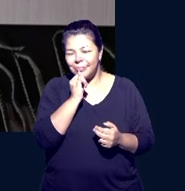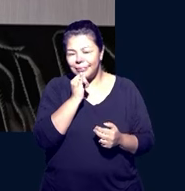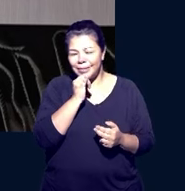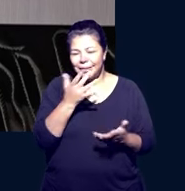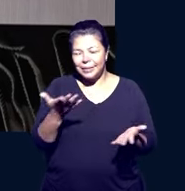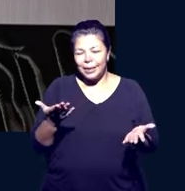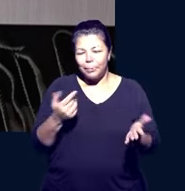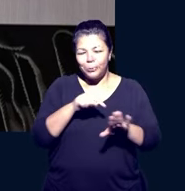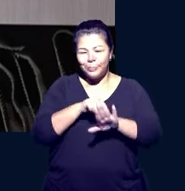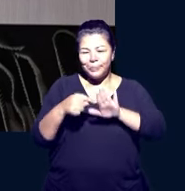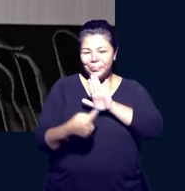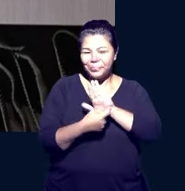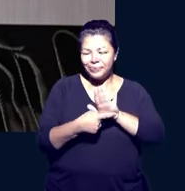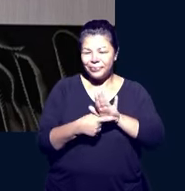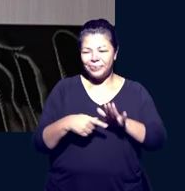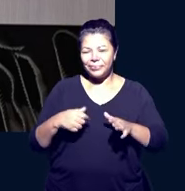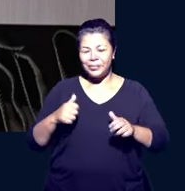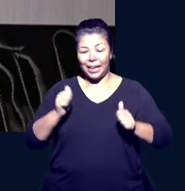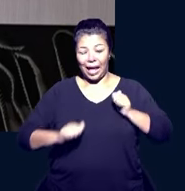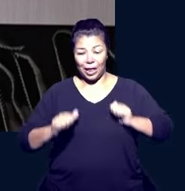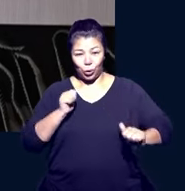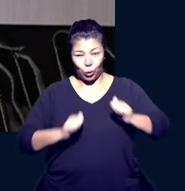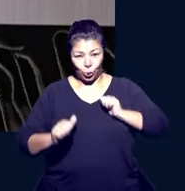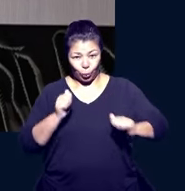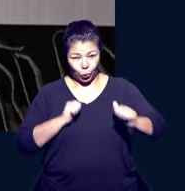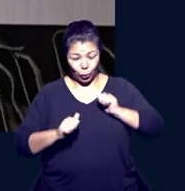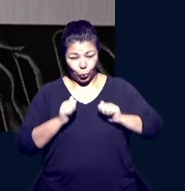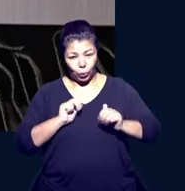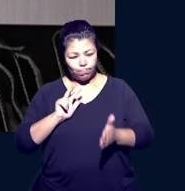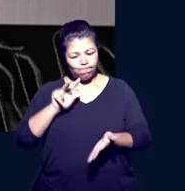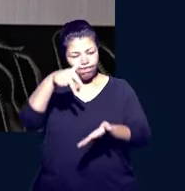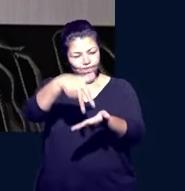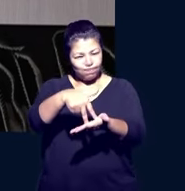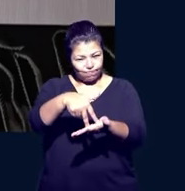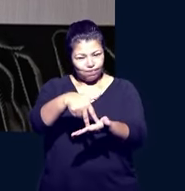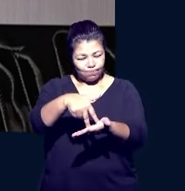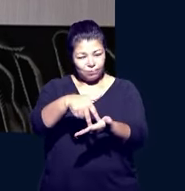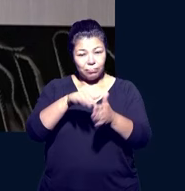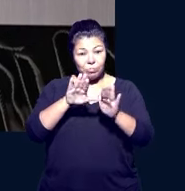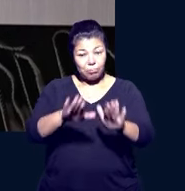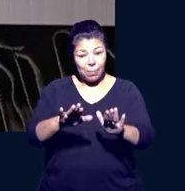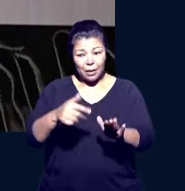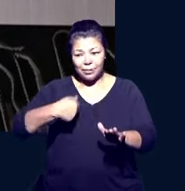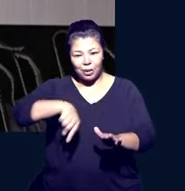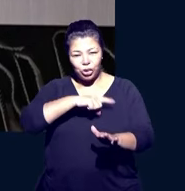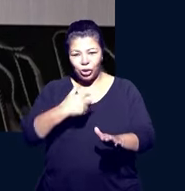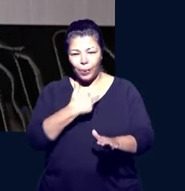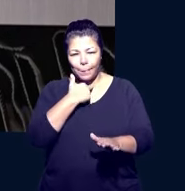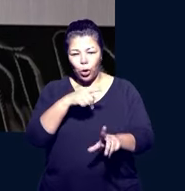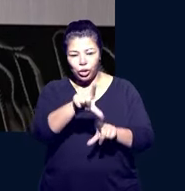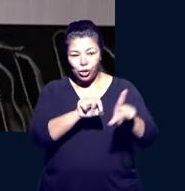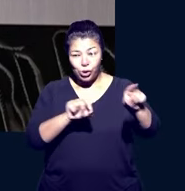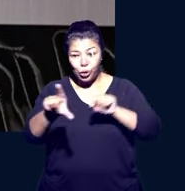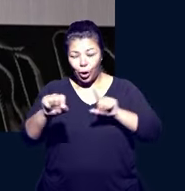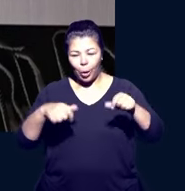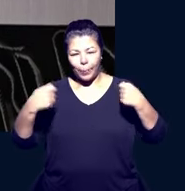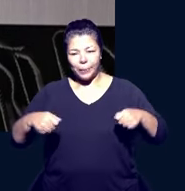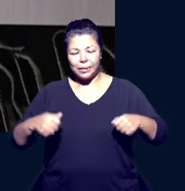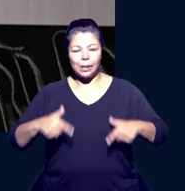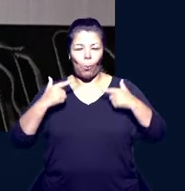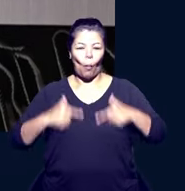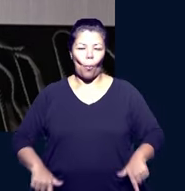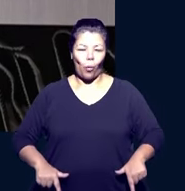portanto não temos preferências políticas nem escolhas políticas mas numa democracia todo o poder é